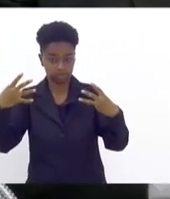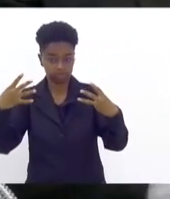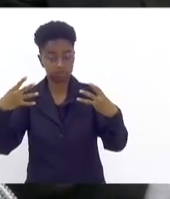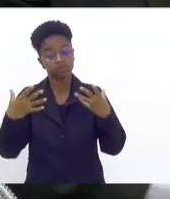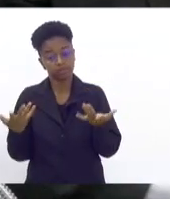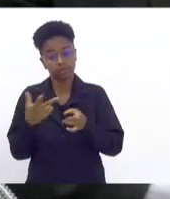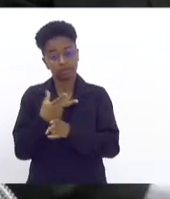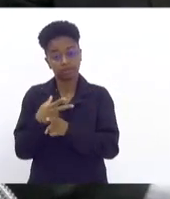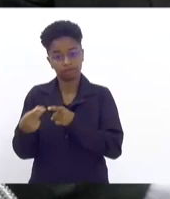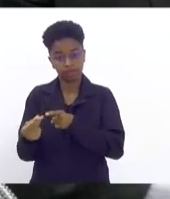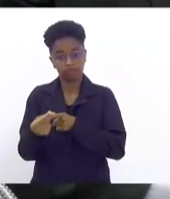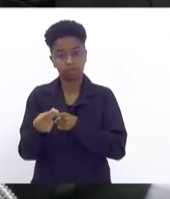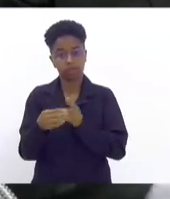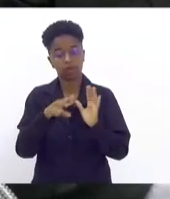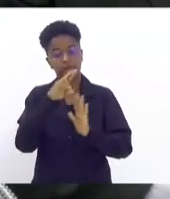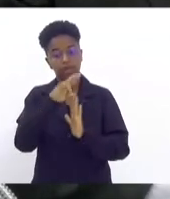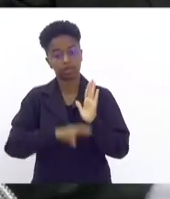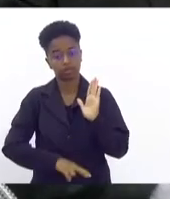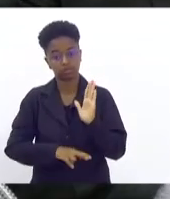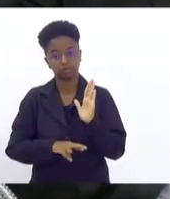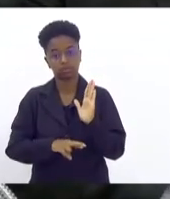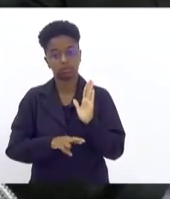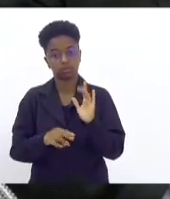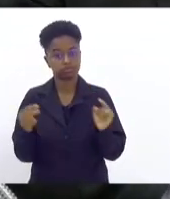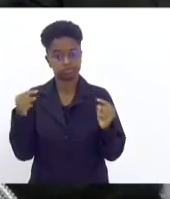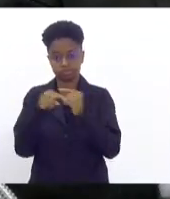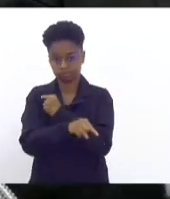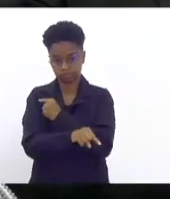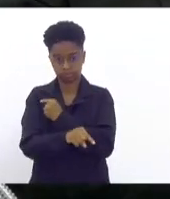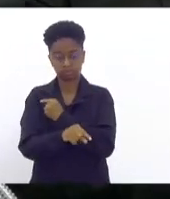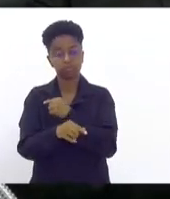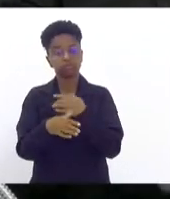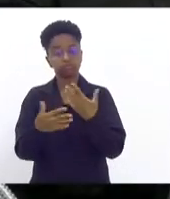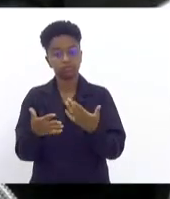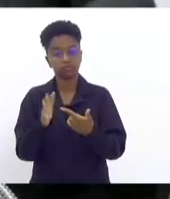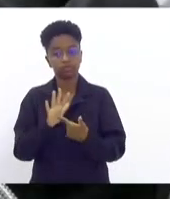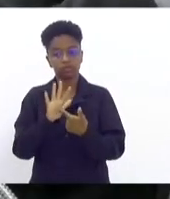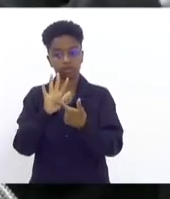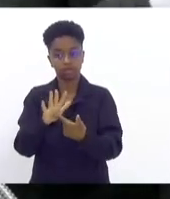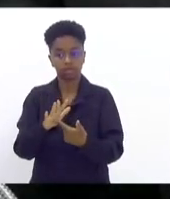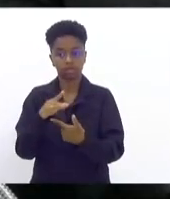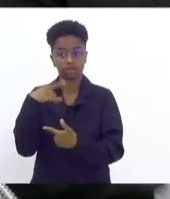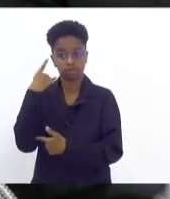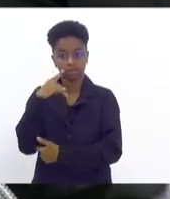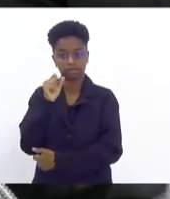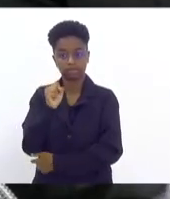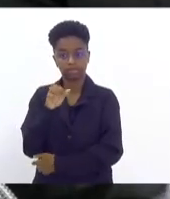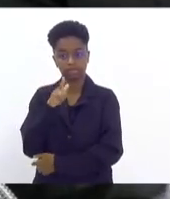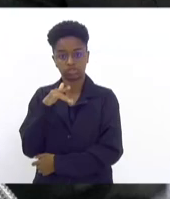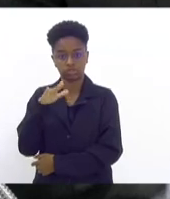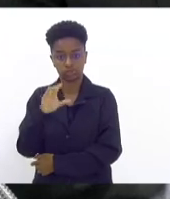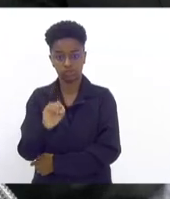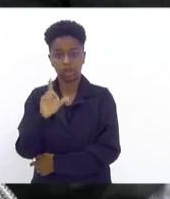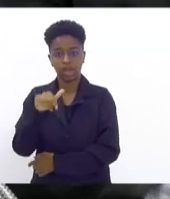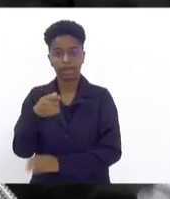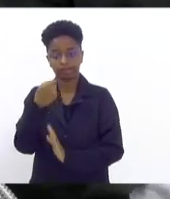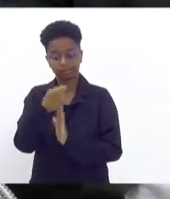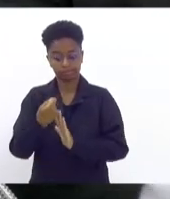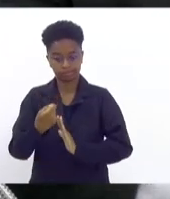venceu o relatório divergente. Está designado o deputado doutor Serginho como relator do vencido.